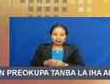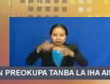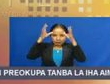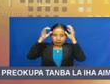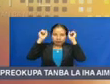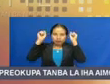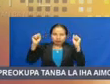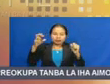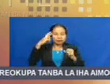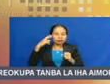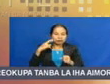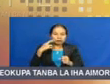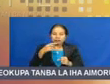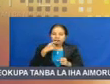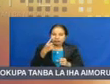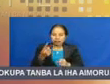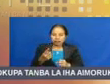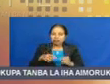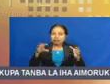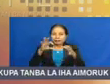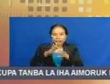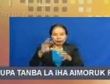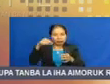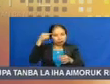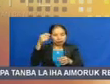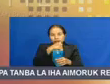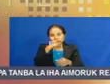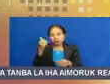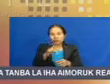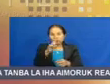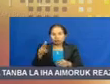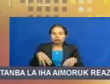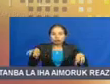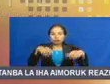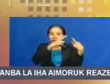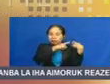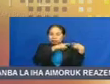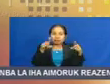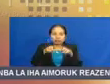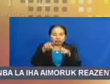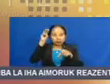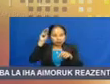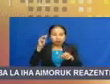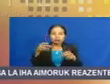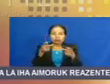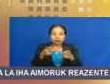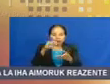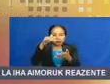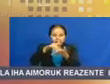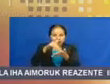Presidente da República José Ramos Horta avalia carta que membro do governo Balon aproveita e usa pasta ministro Saifat em Bastudo.